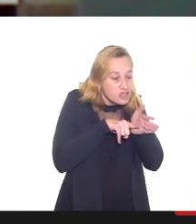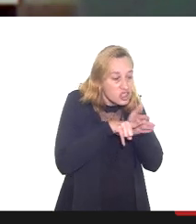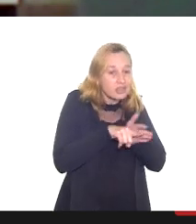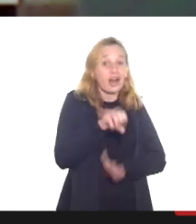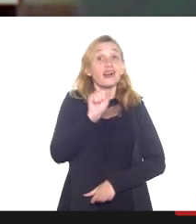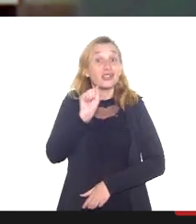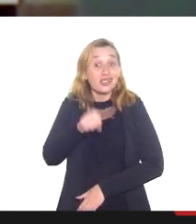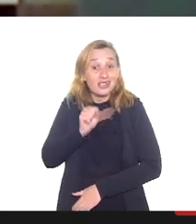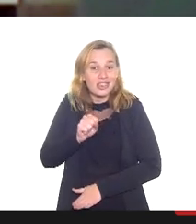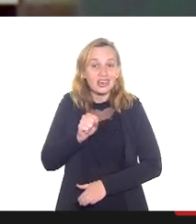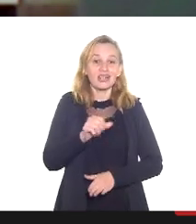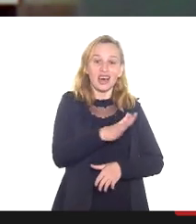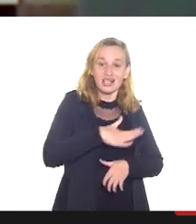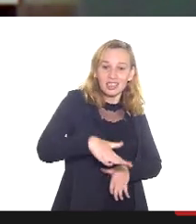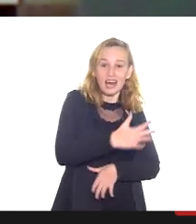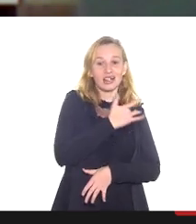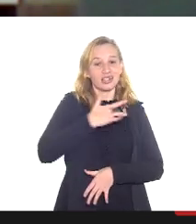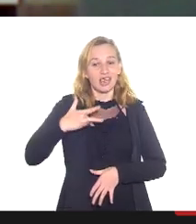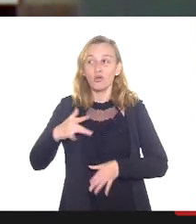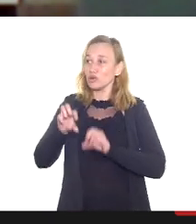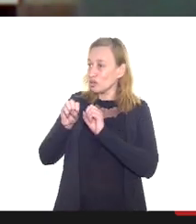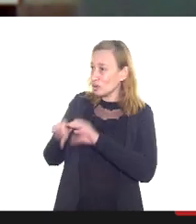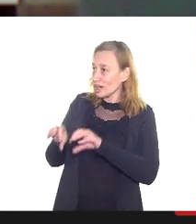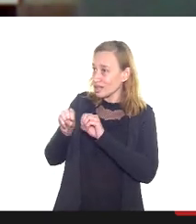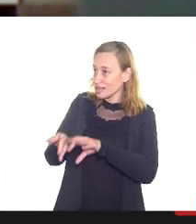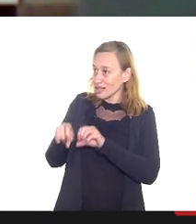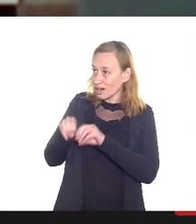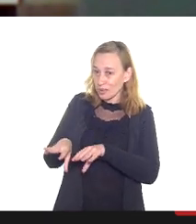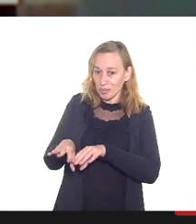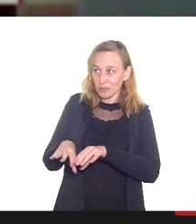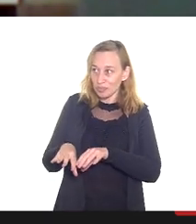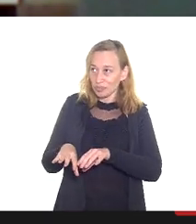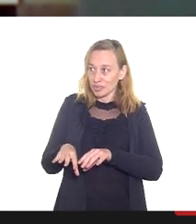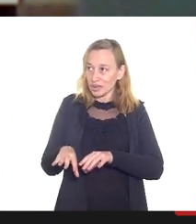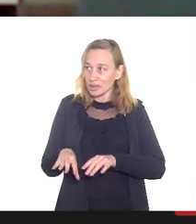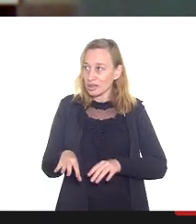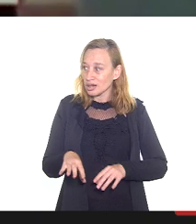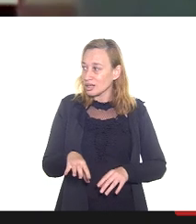sim, as unidades de saúde, de educação, ver de perto qual é a